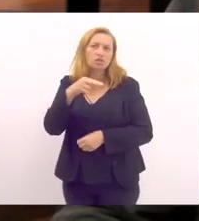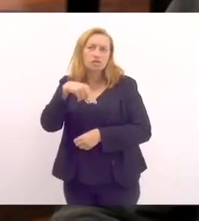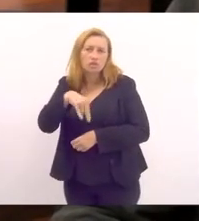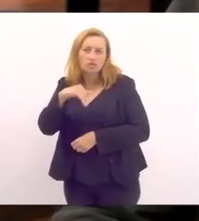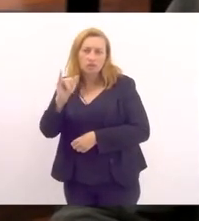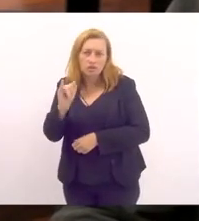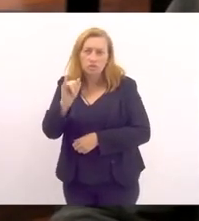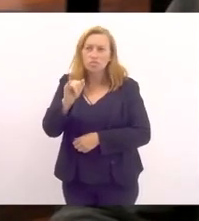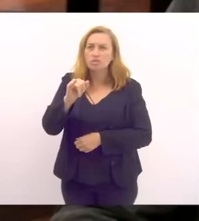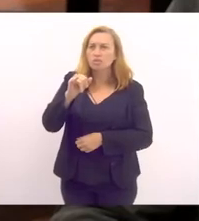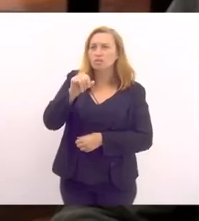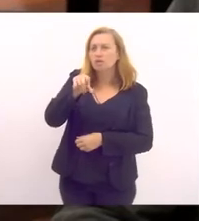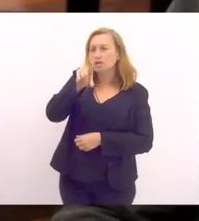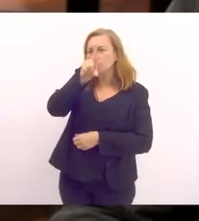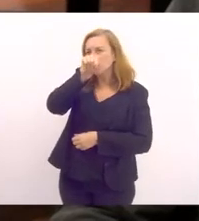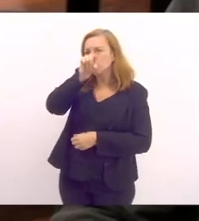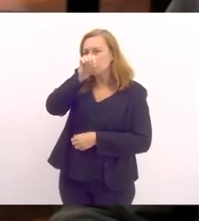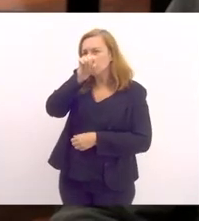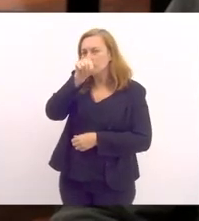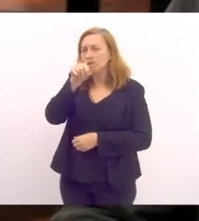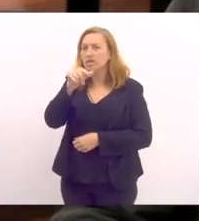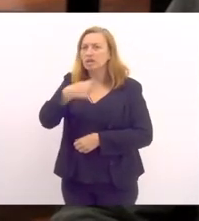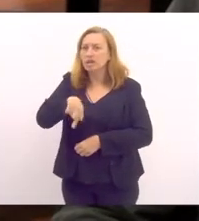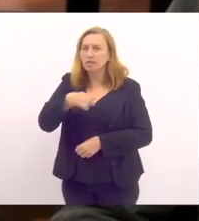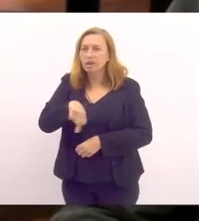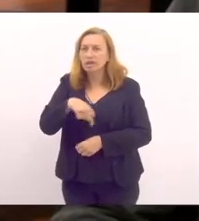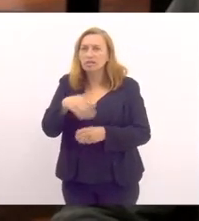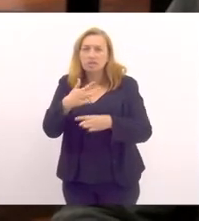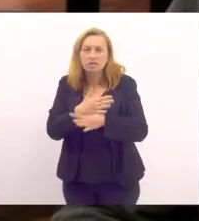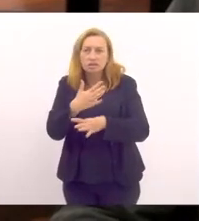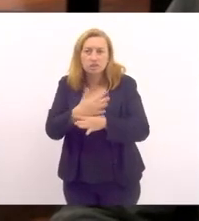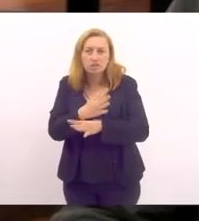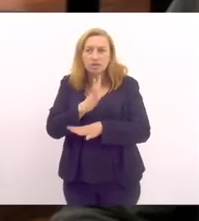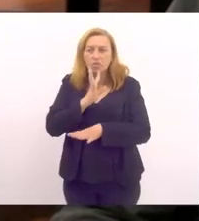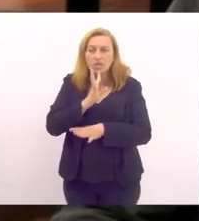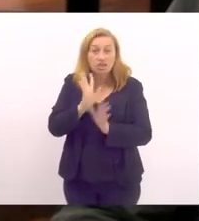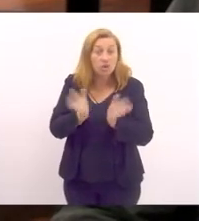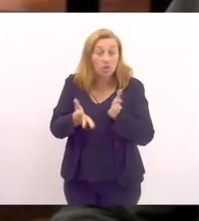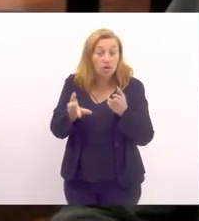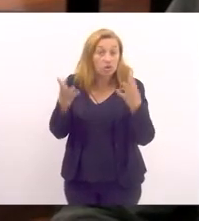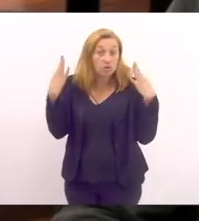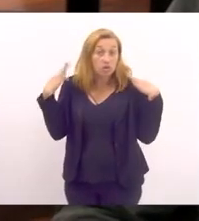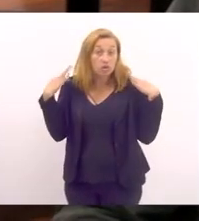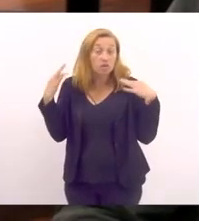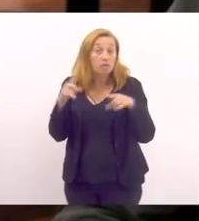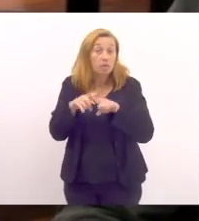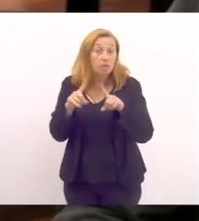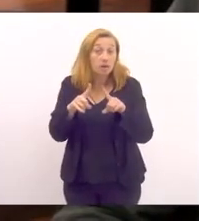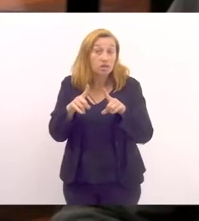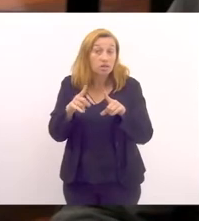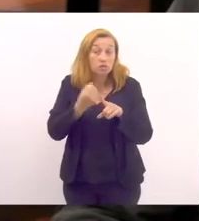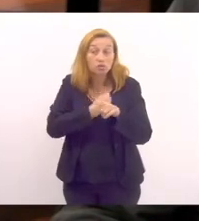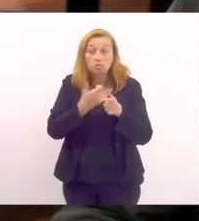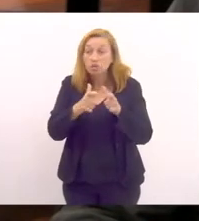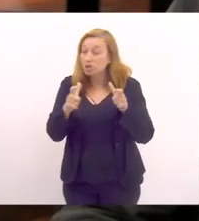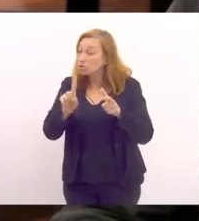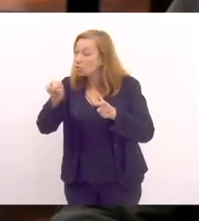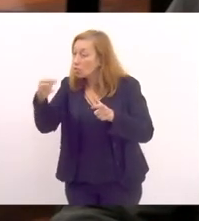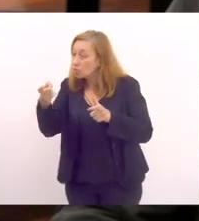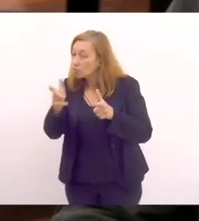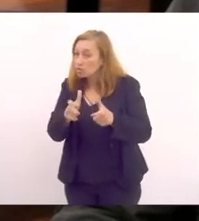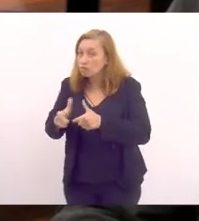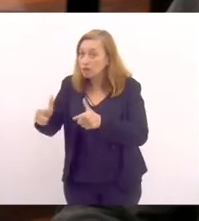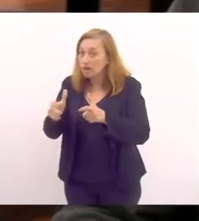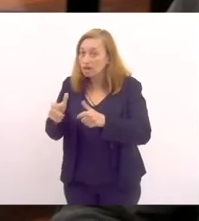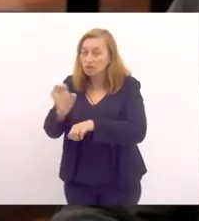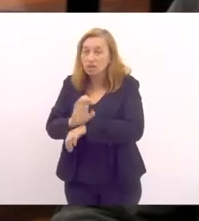e Queimados, etc., são cidades assim que estão conhecendo o turismo agora. Mas a maior parte das cidades, das outras regiões do estado do Rio de